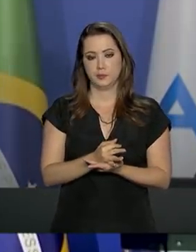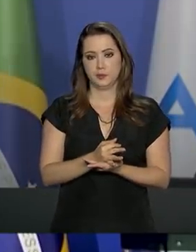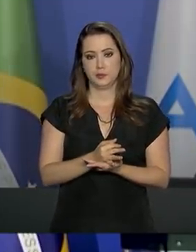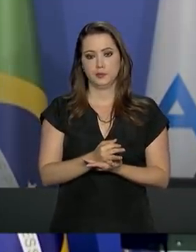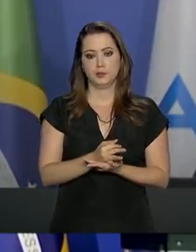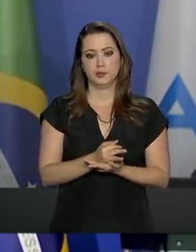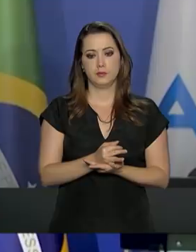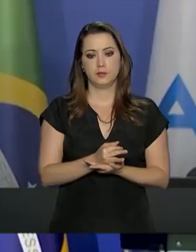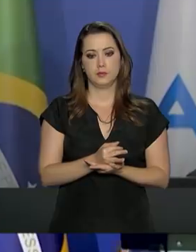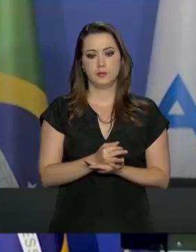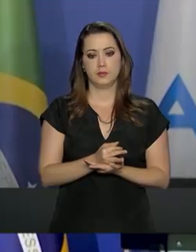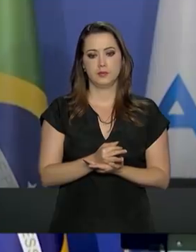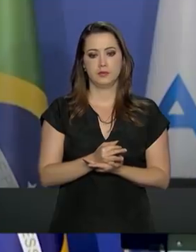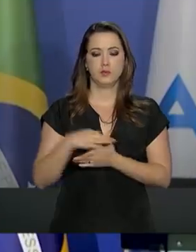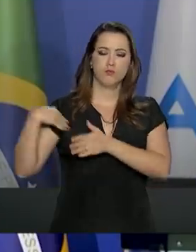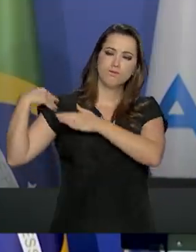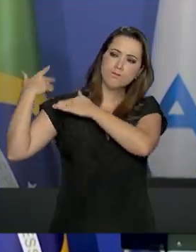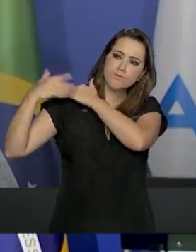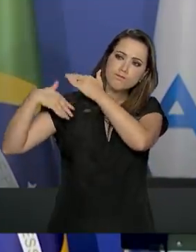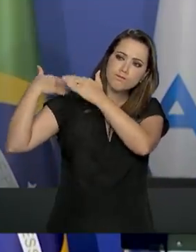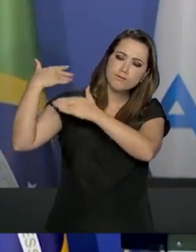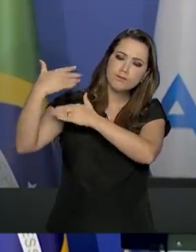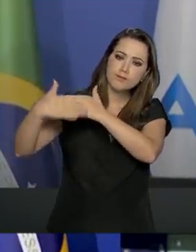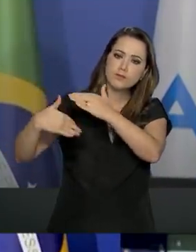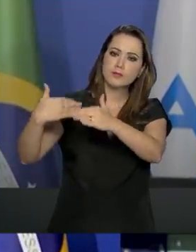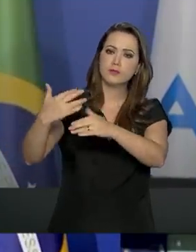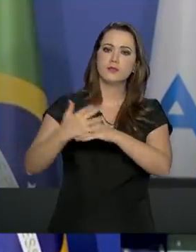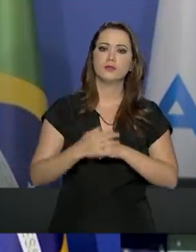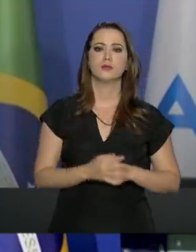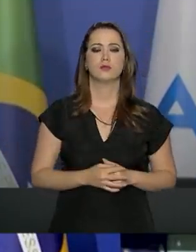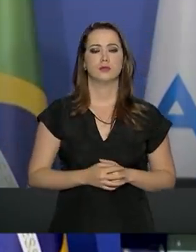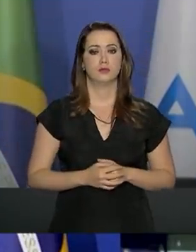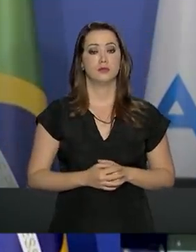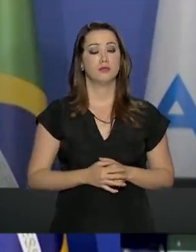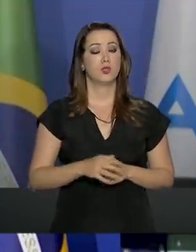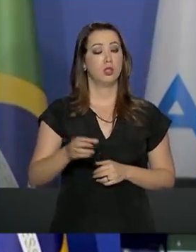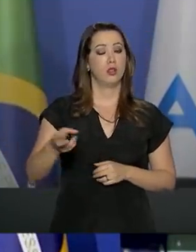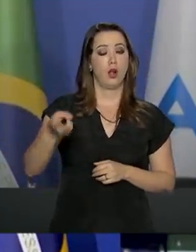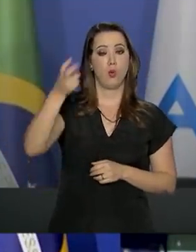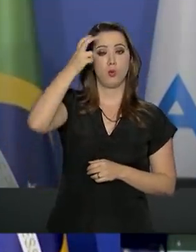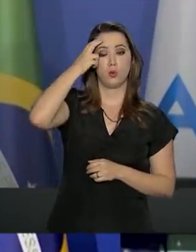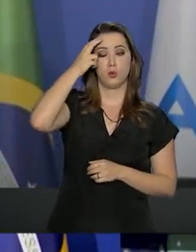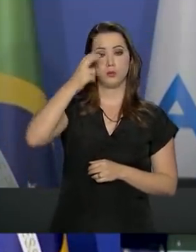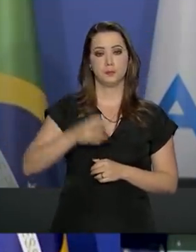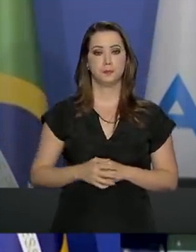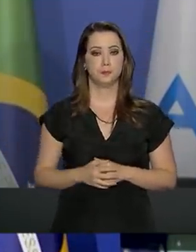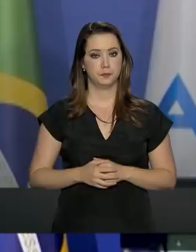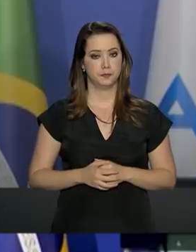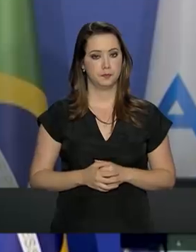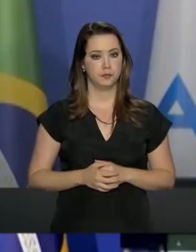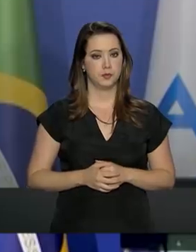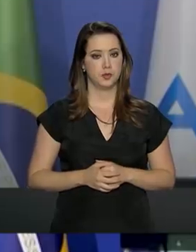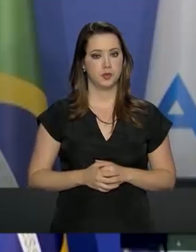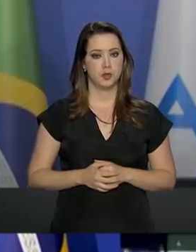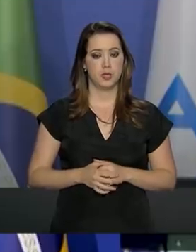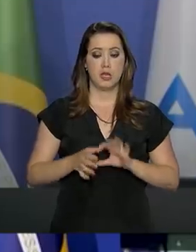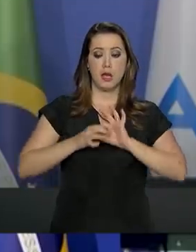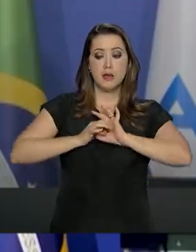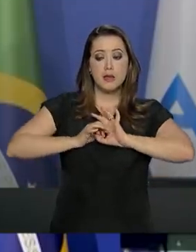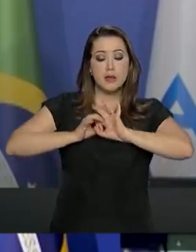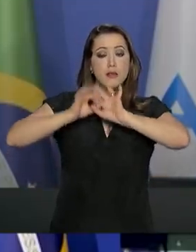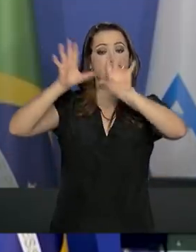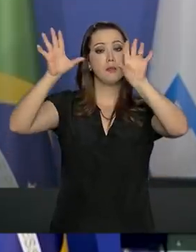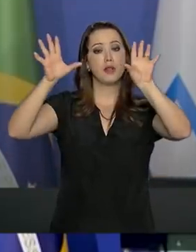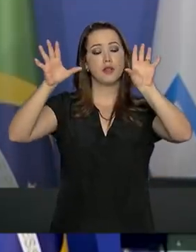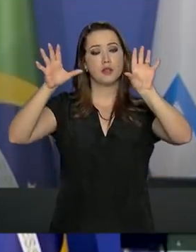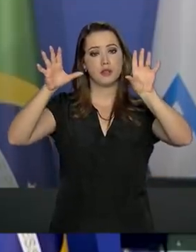in faith. Nas tradições. In our traditions. Na cultura. Culture. No culto à liberdade.